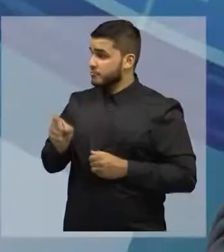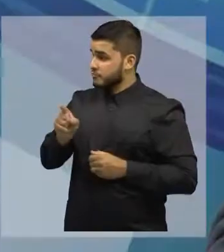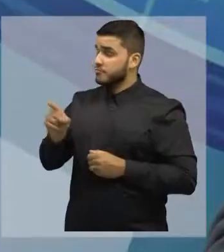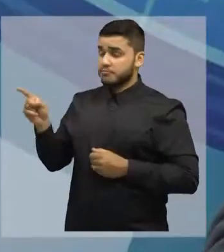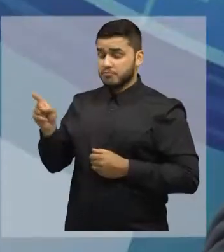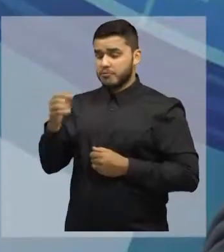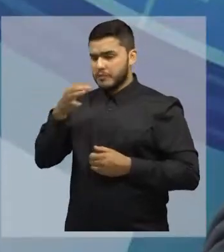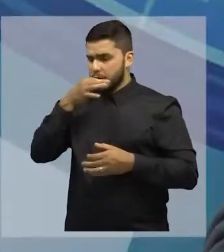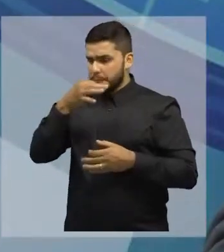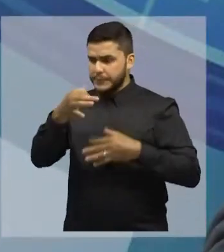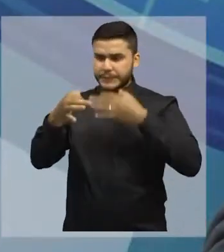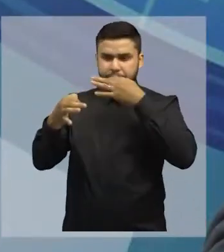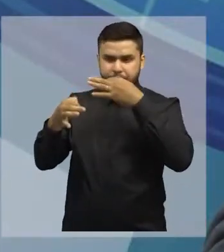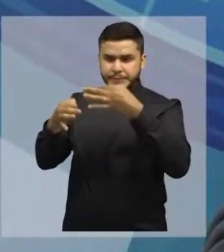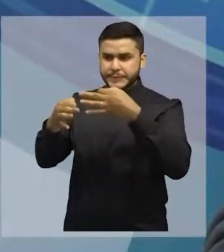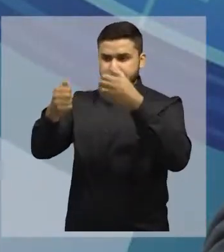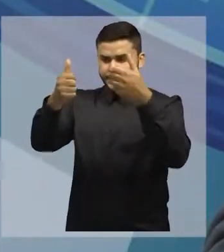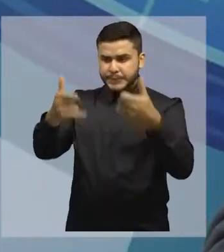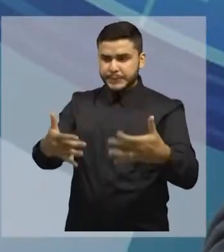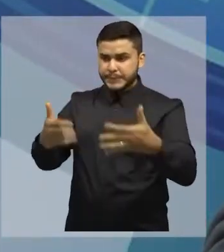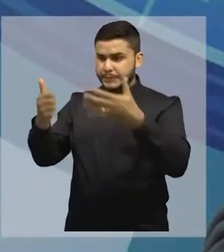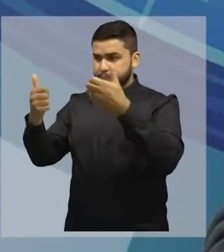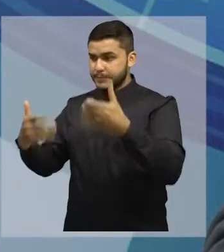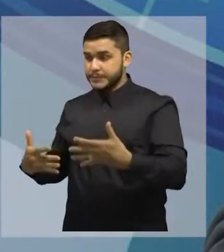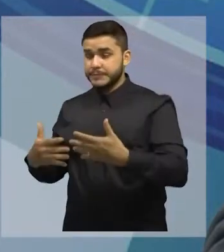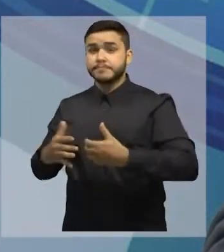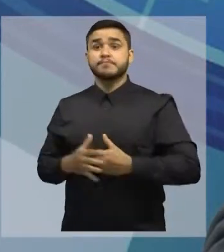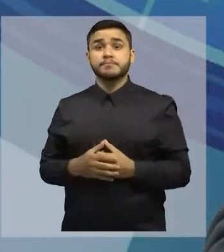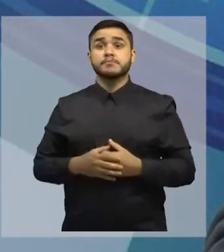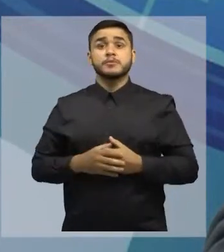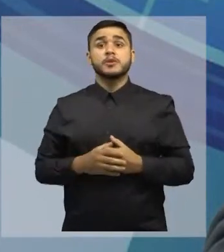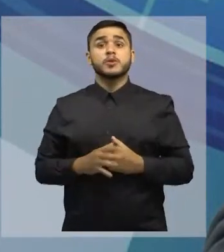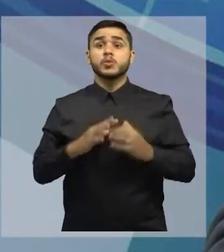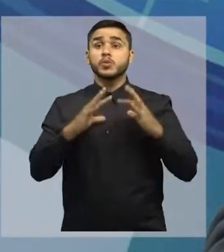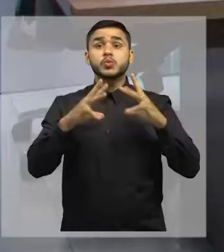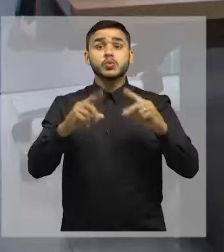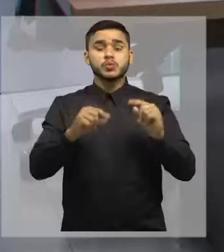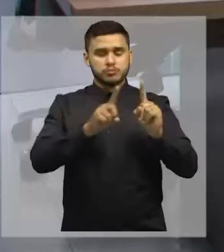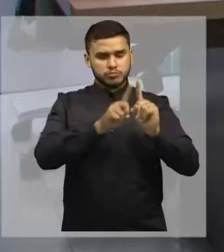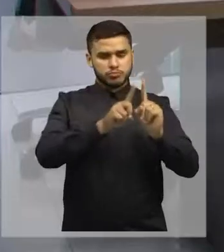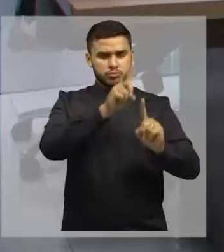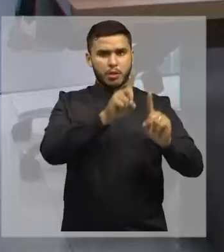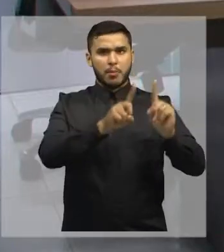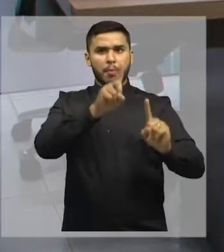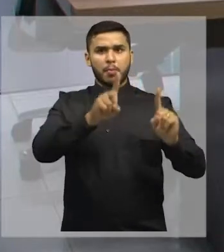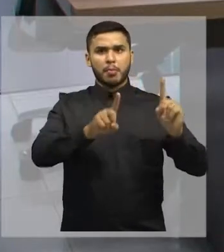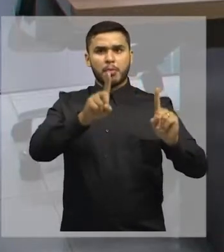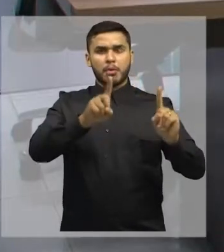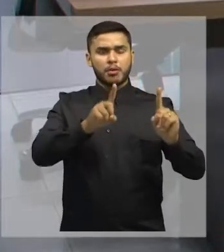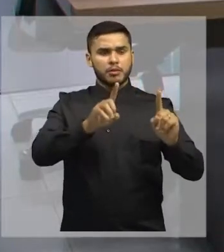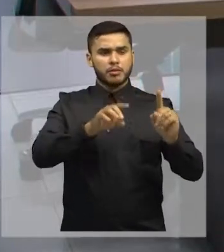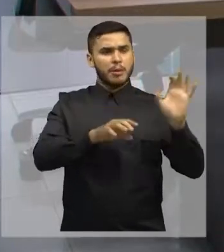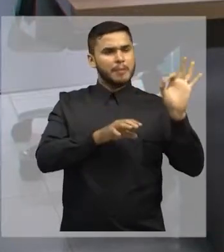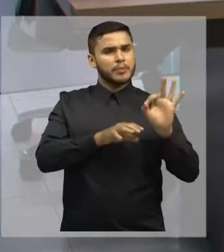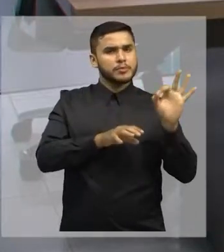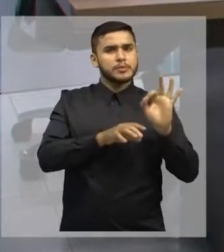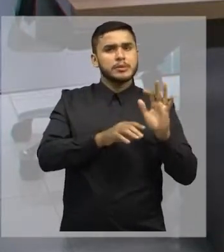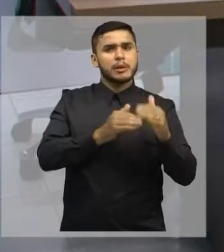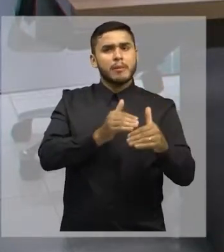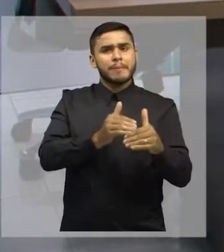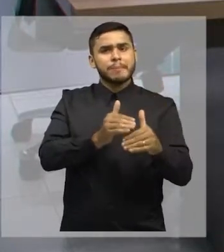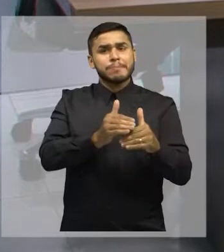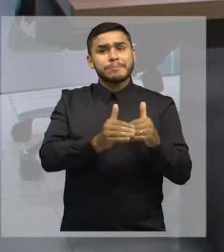negar que todos os índices que estão aí começam a dar, ainda que tímidos, mas